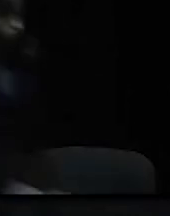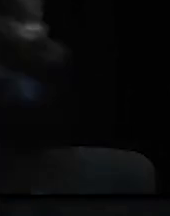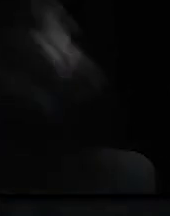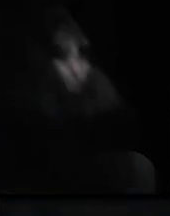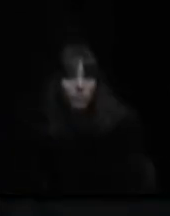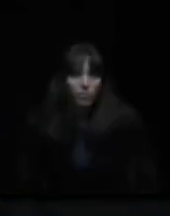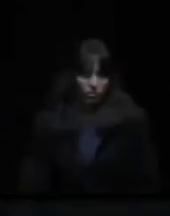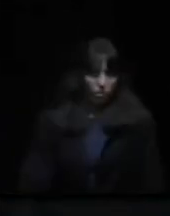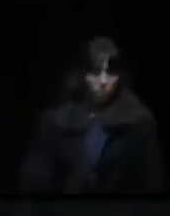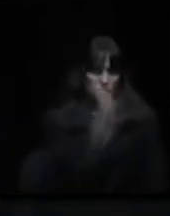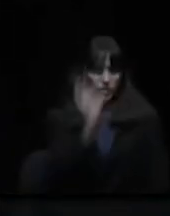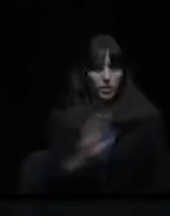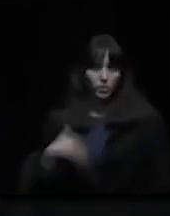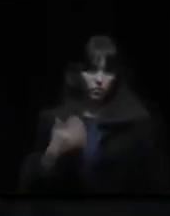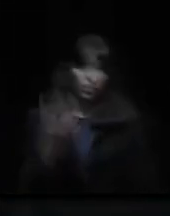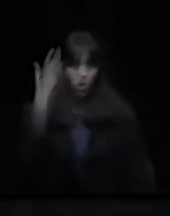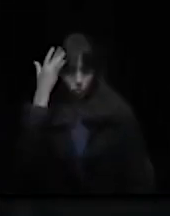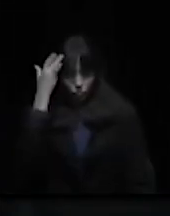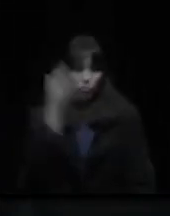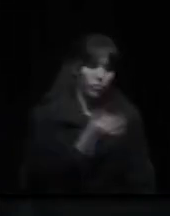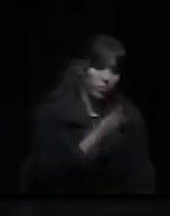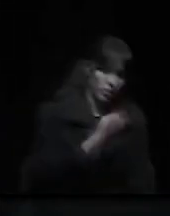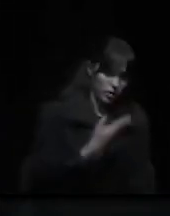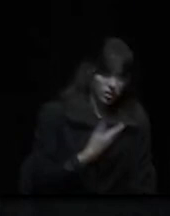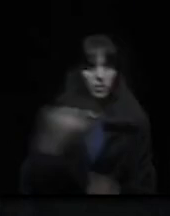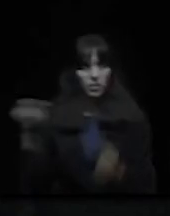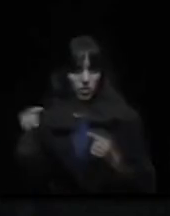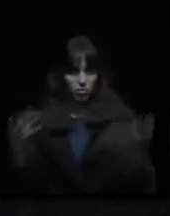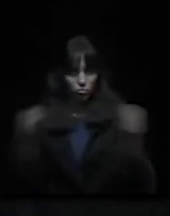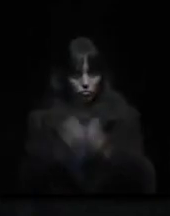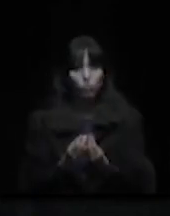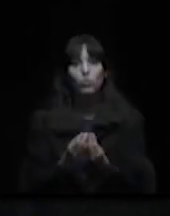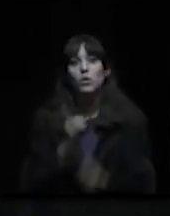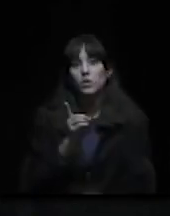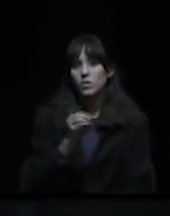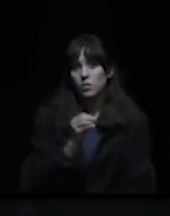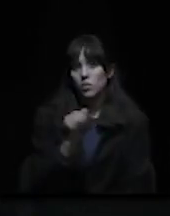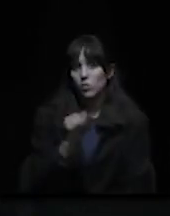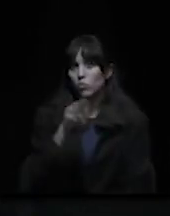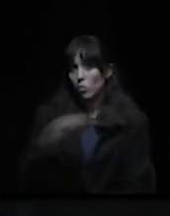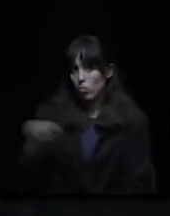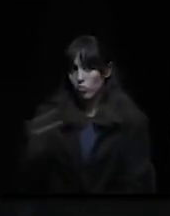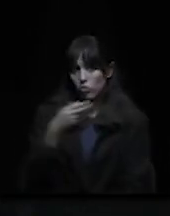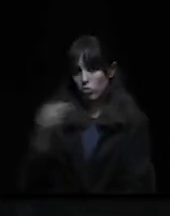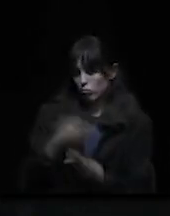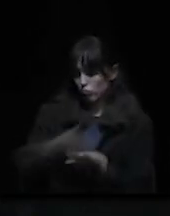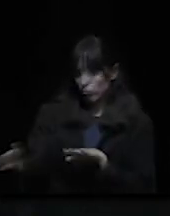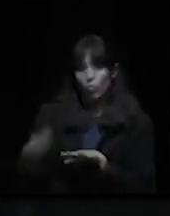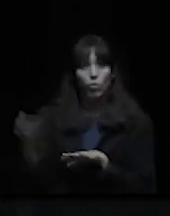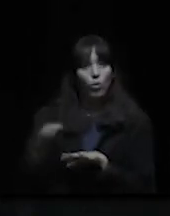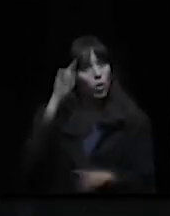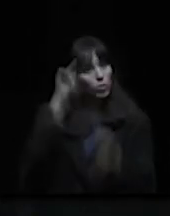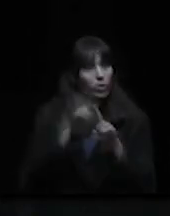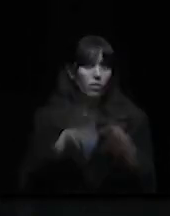números, este executivo PSD-CDS escolhe abdicar de 260 milhões de euros no total deste mandato de receita municipal para